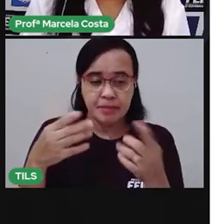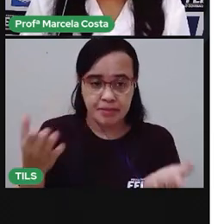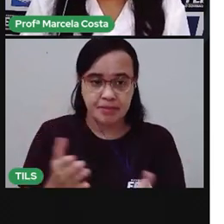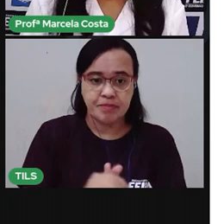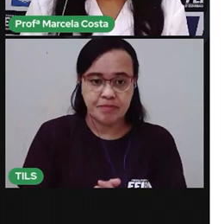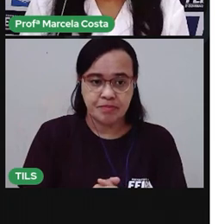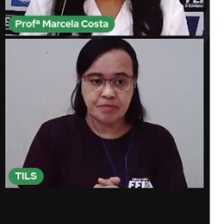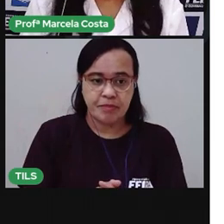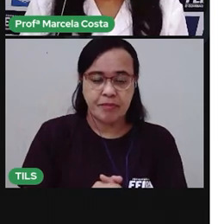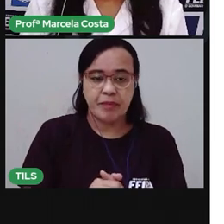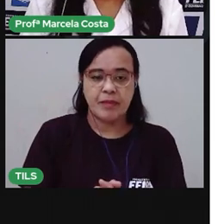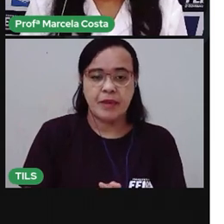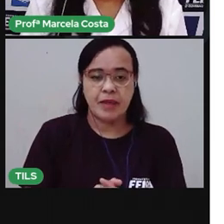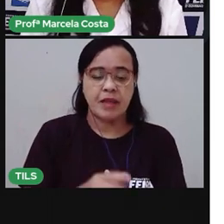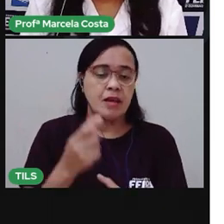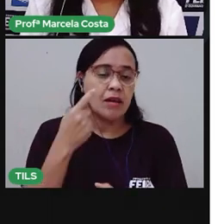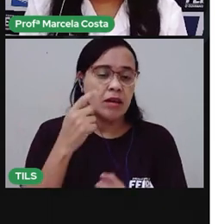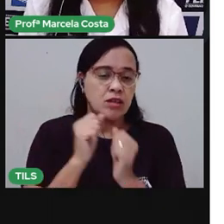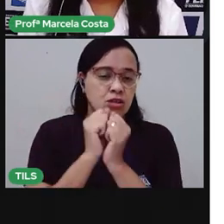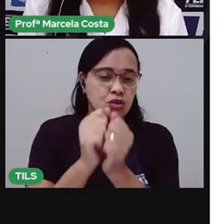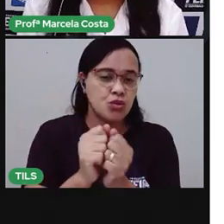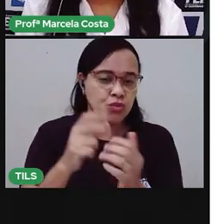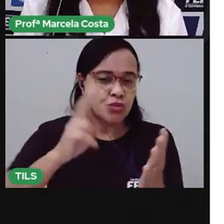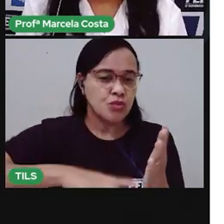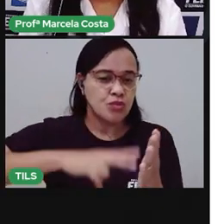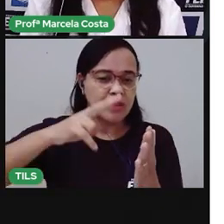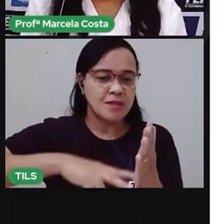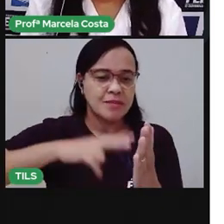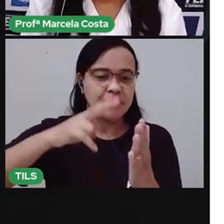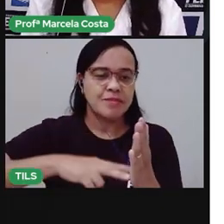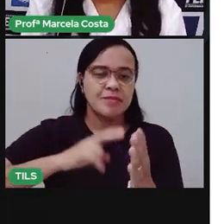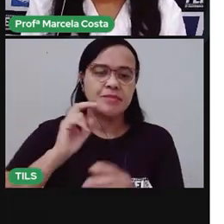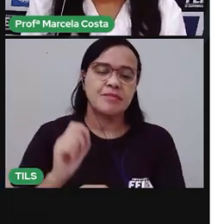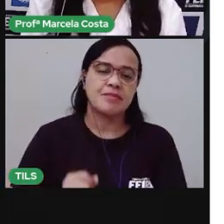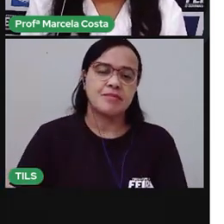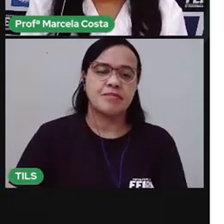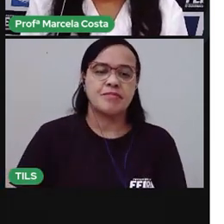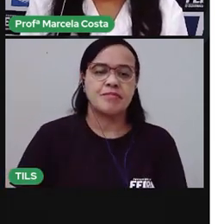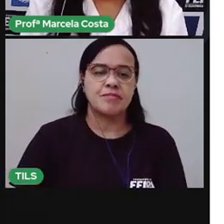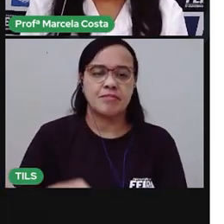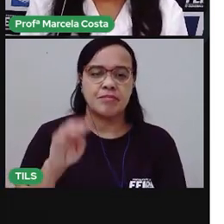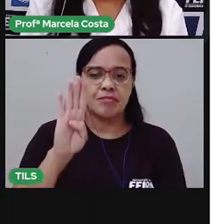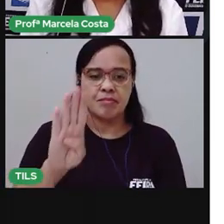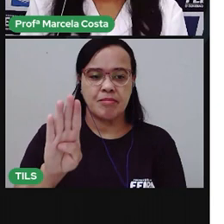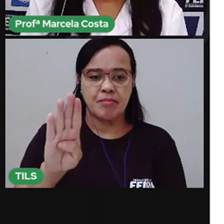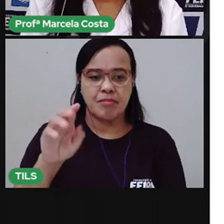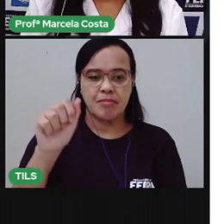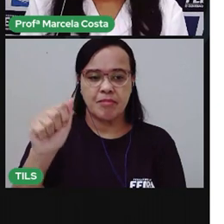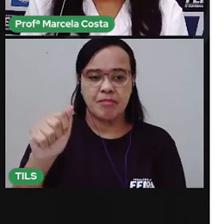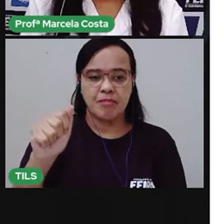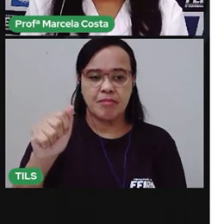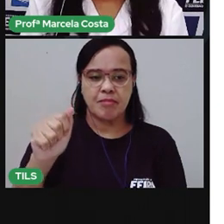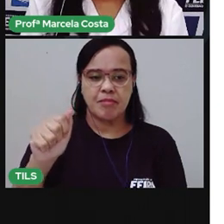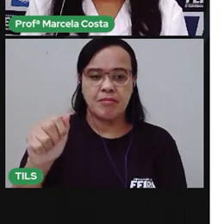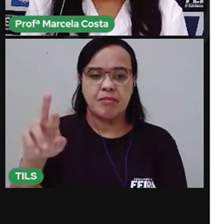e vamos aqui tentar ler juntos me acompanha Oi ba